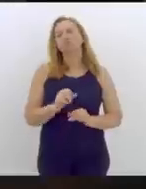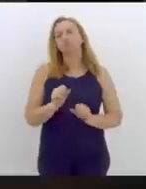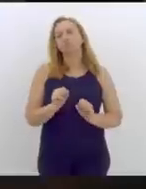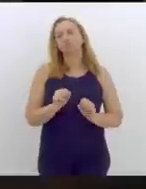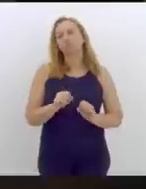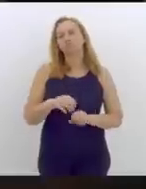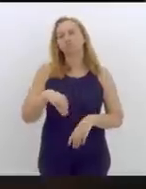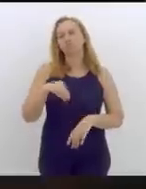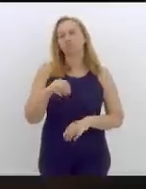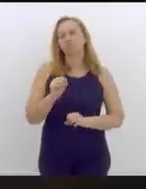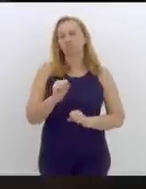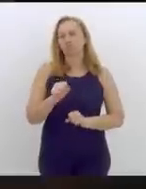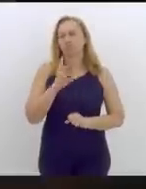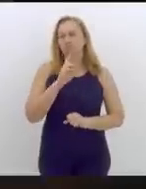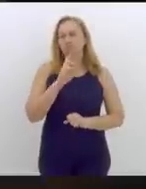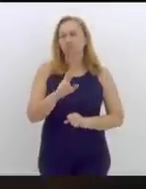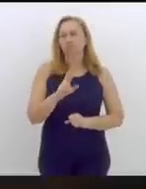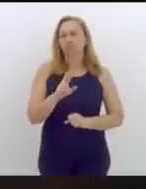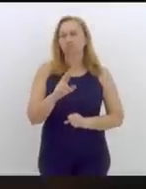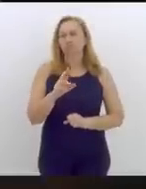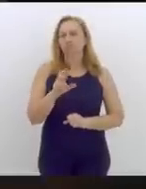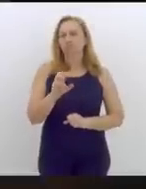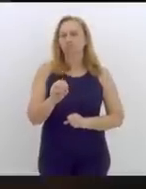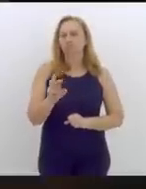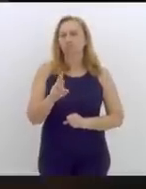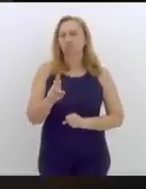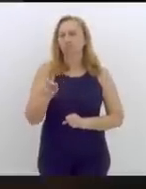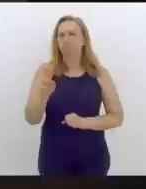mais precisamente ao nosso corregedor